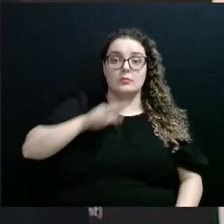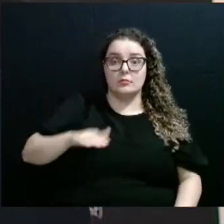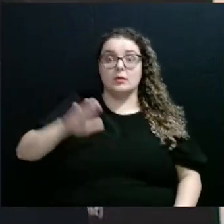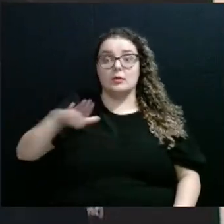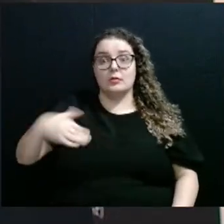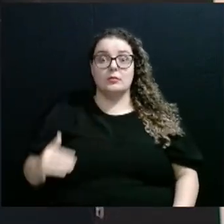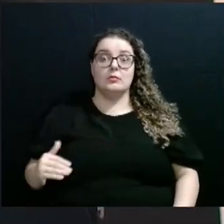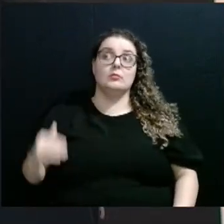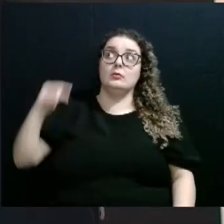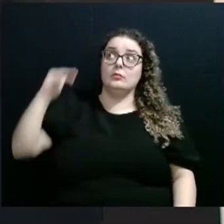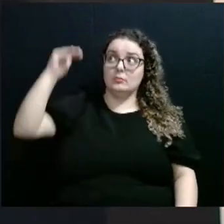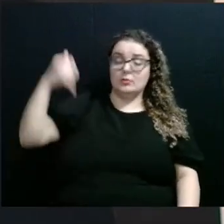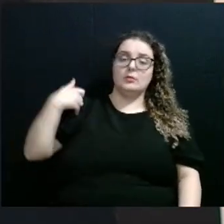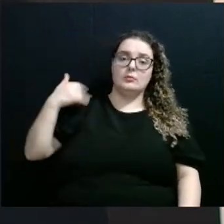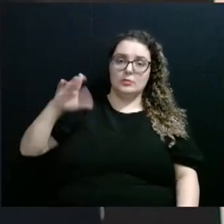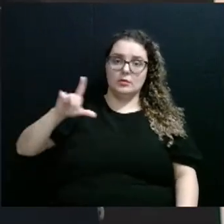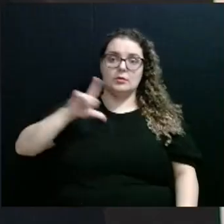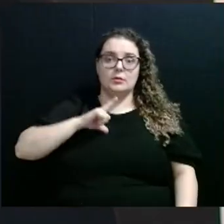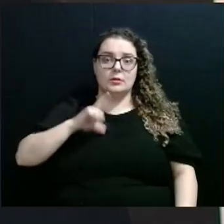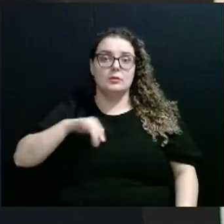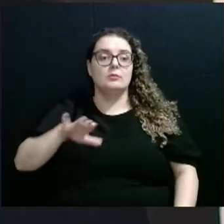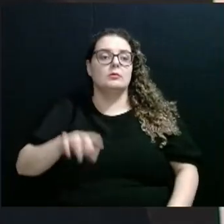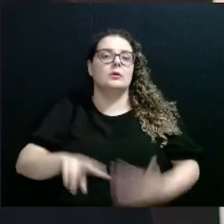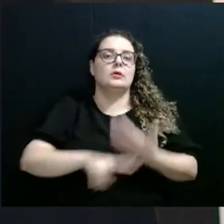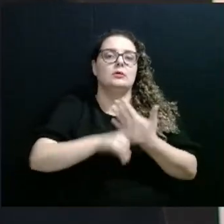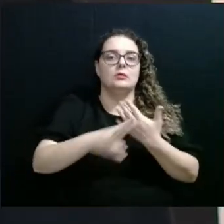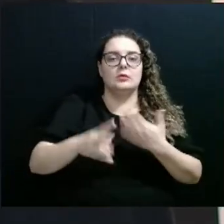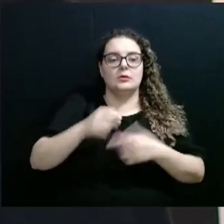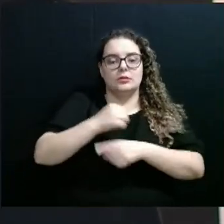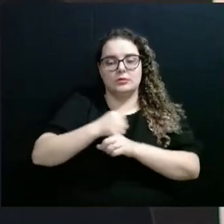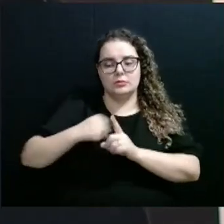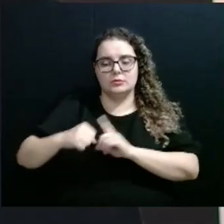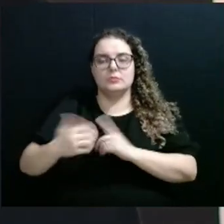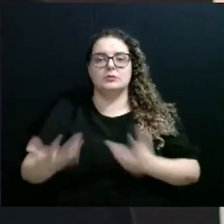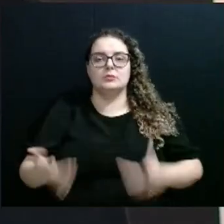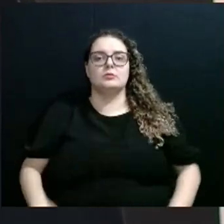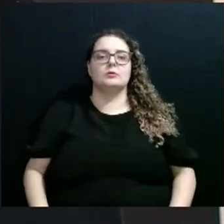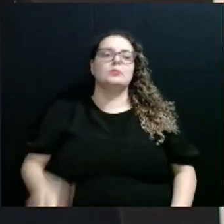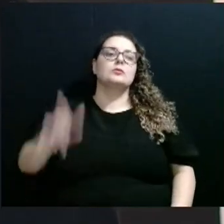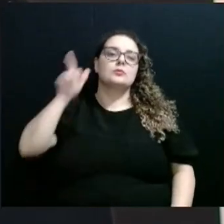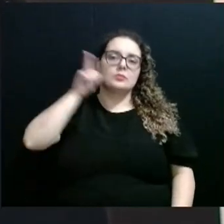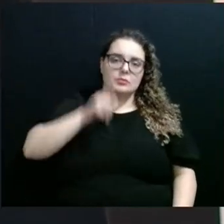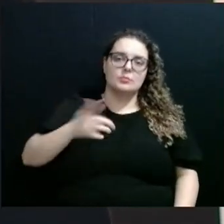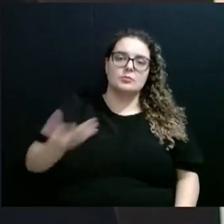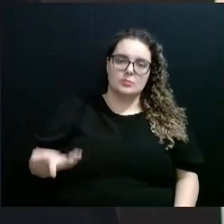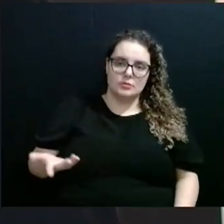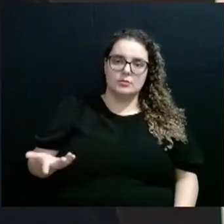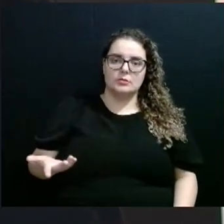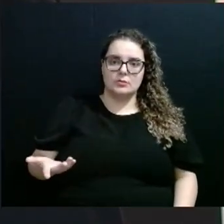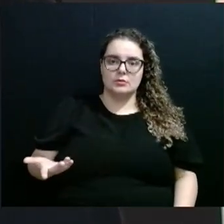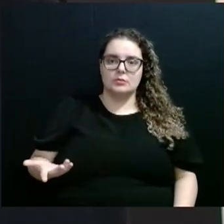tornarem adultos e tiverem mais influência na sociedade, elas consigam,